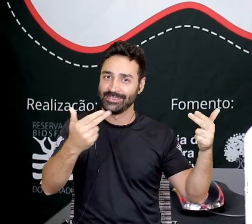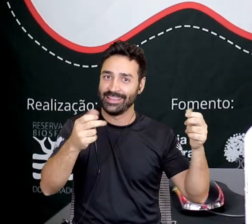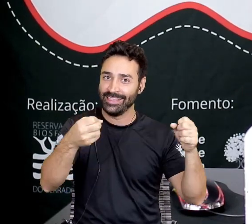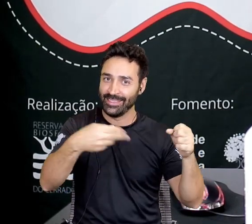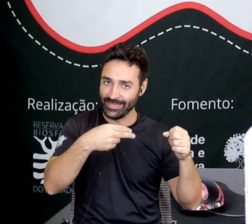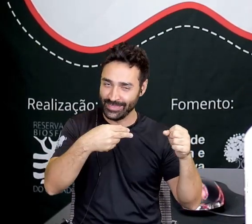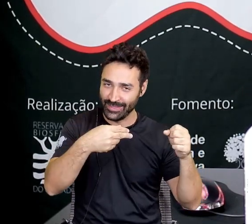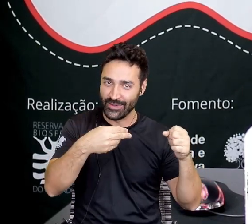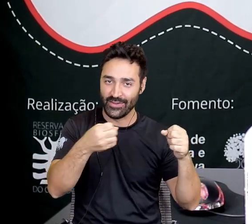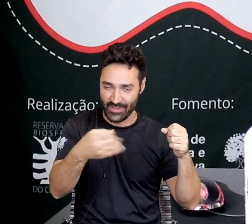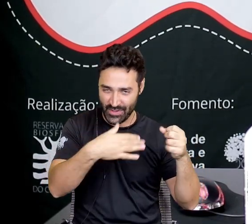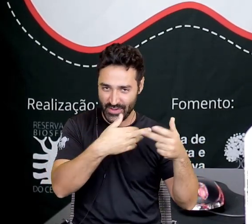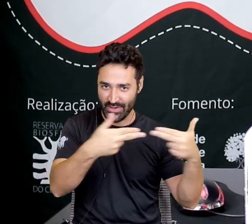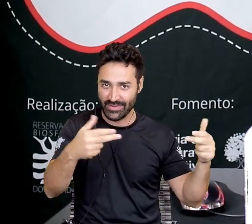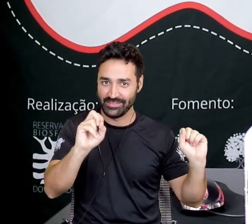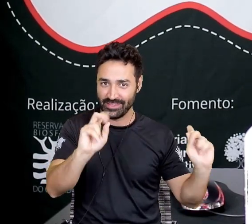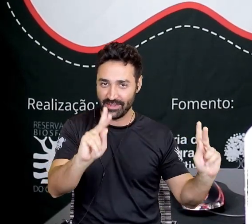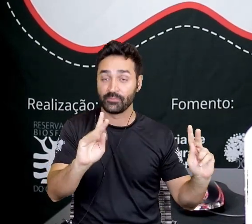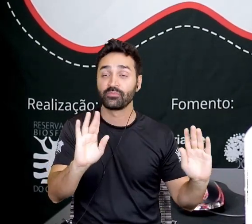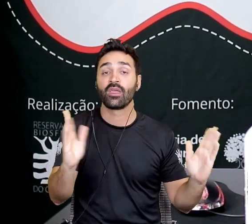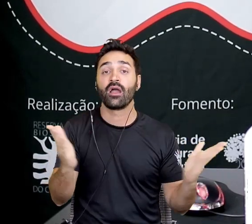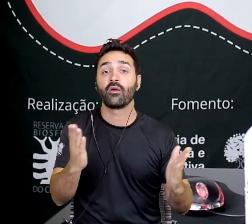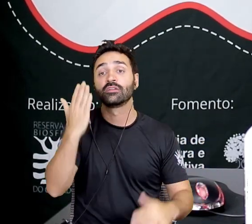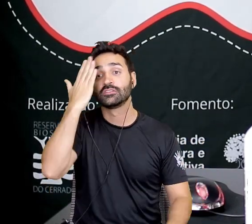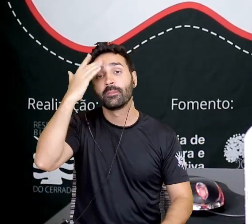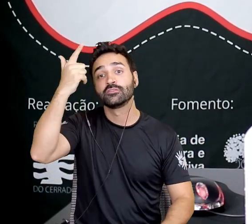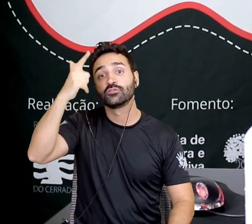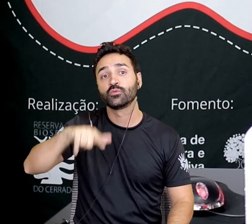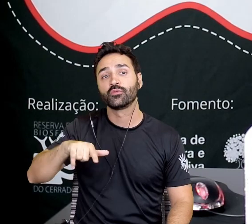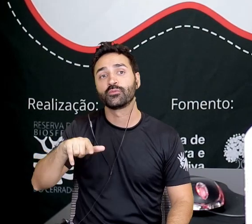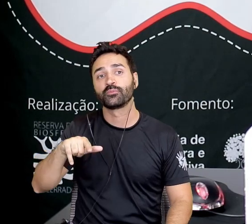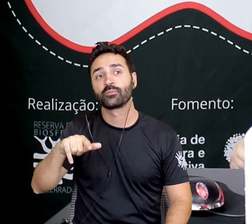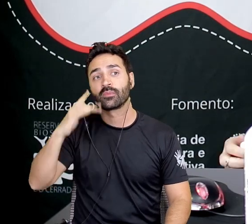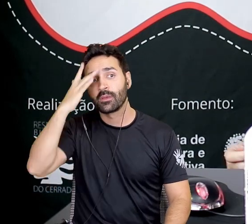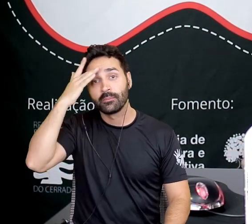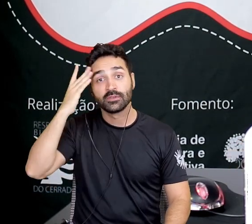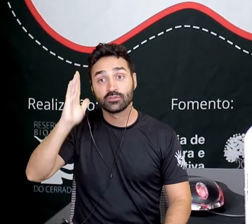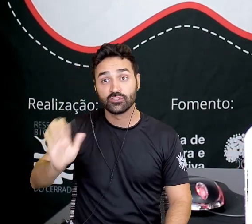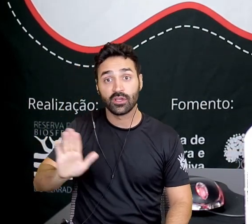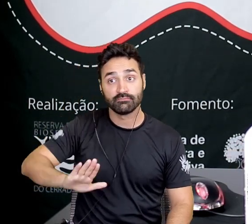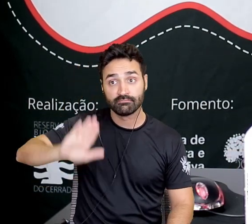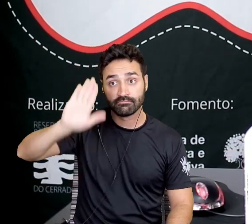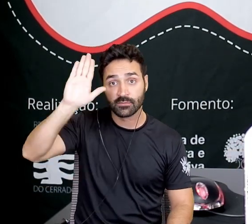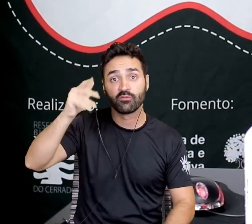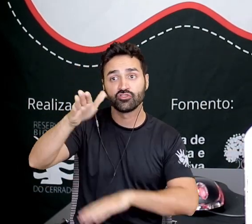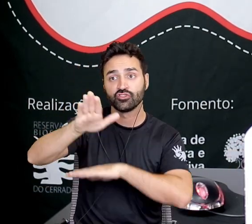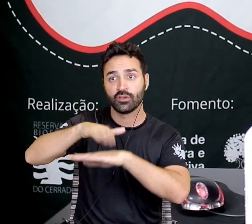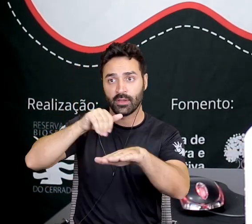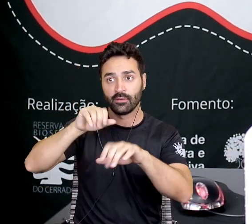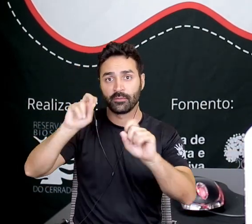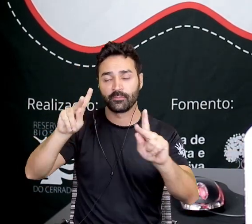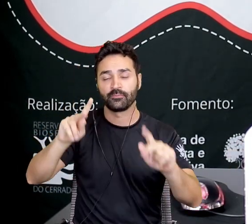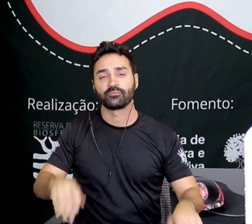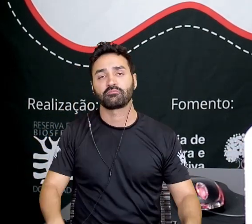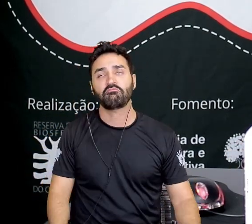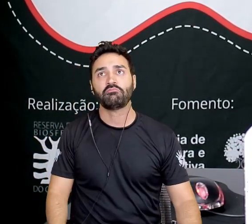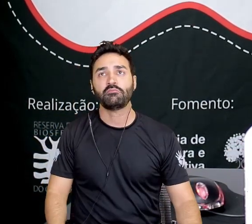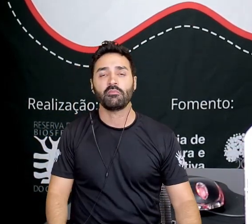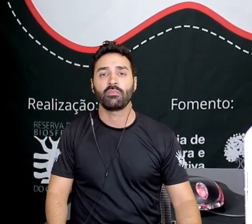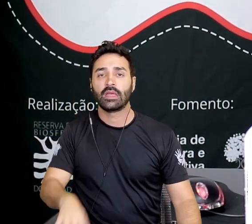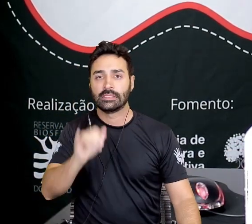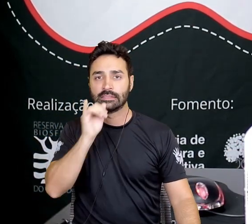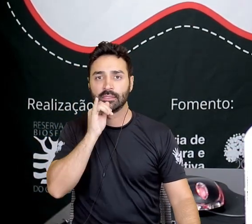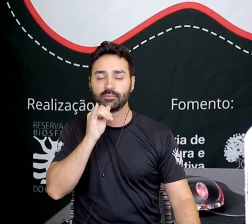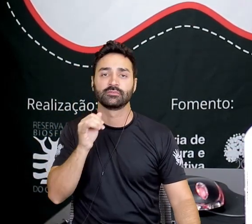usar. Agora eu quero ouvir vocês de novo e eu vou chamar quem já está com a mão levantada. Quando eu falo para